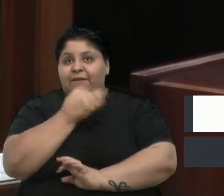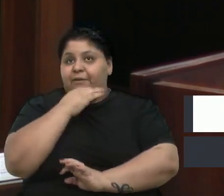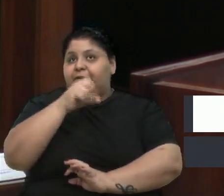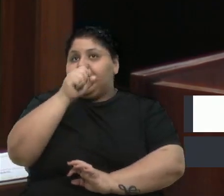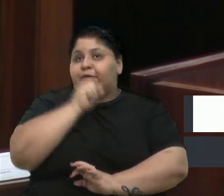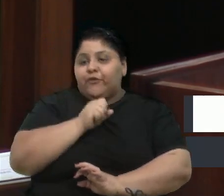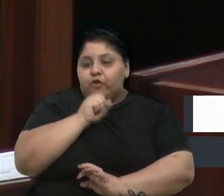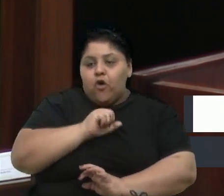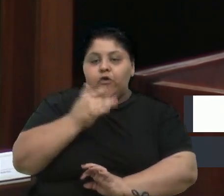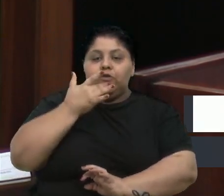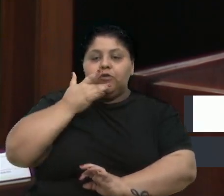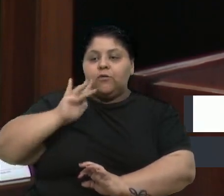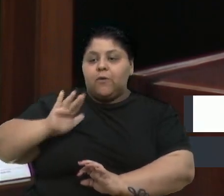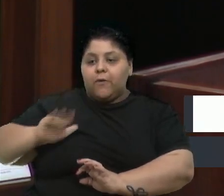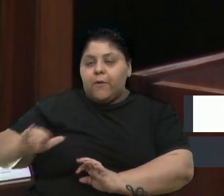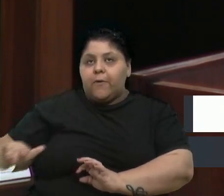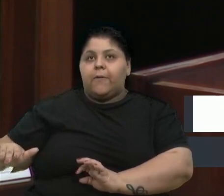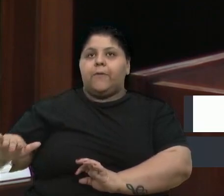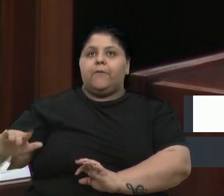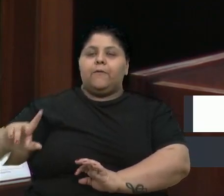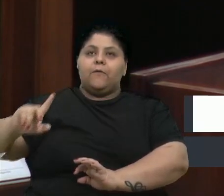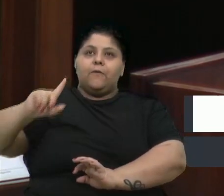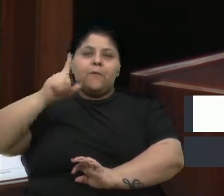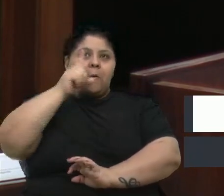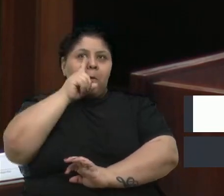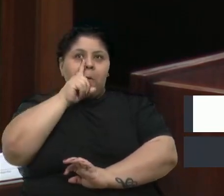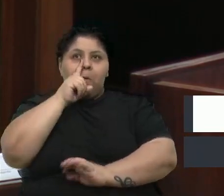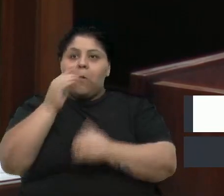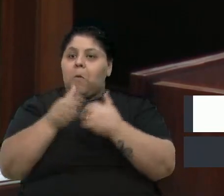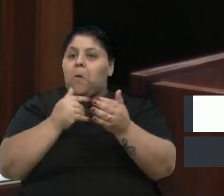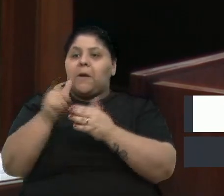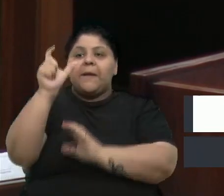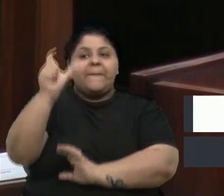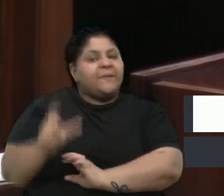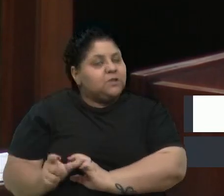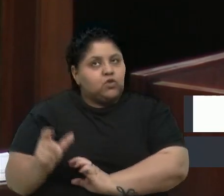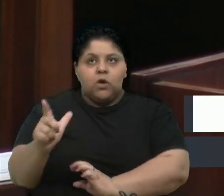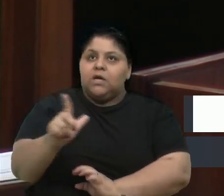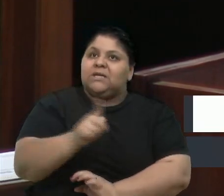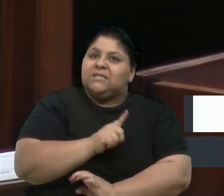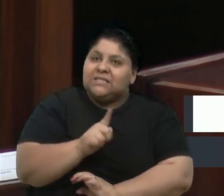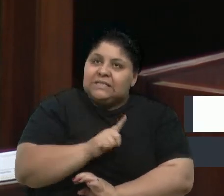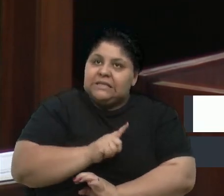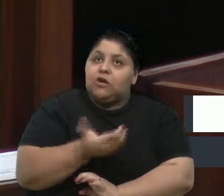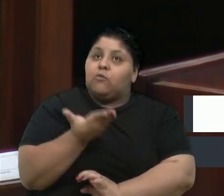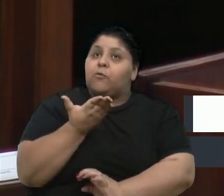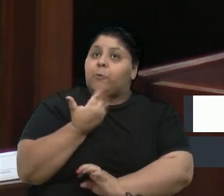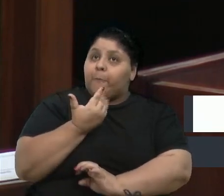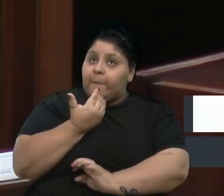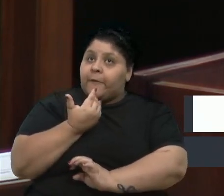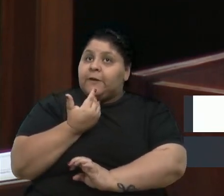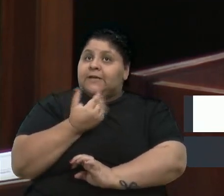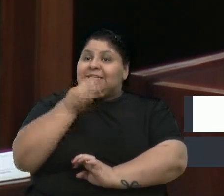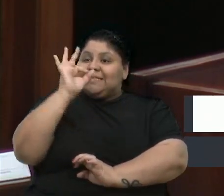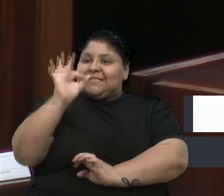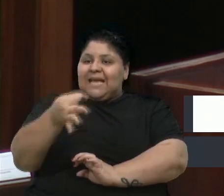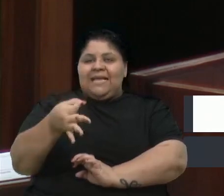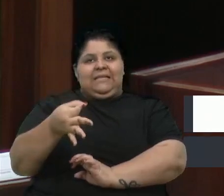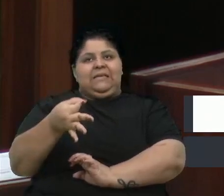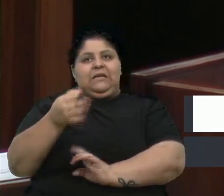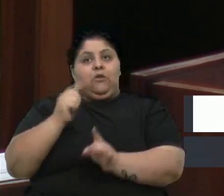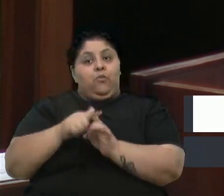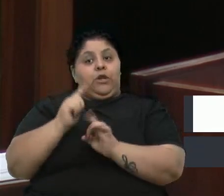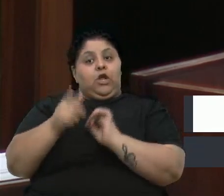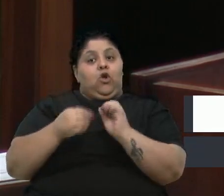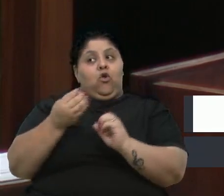idosos, crianças, mães, enfim, quaisquer pessoas tenham uma alimentação digna. Porque, como eu